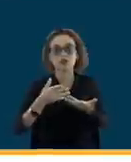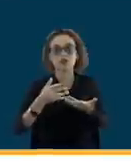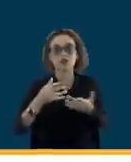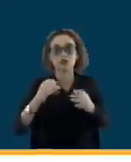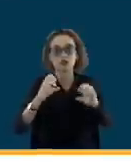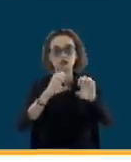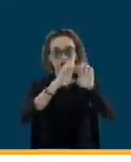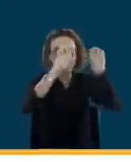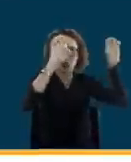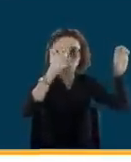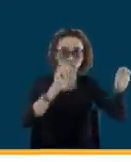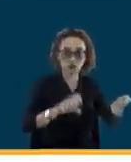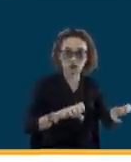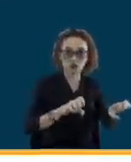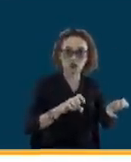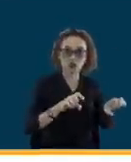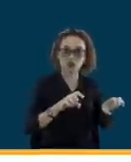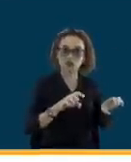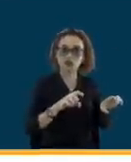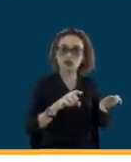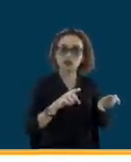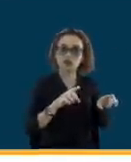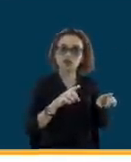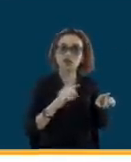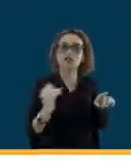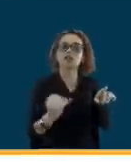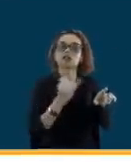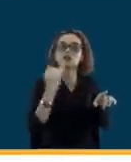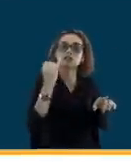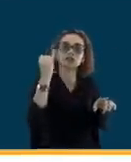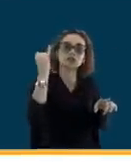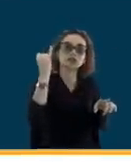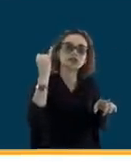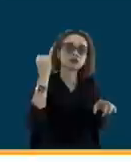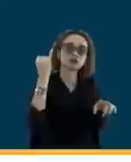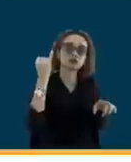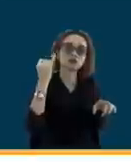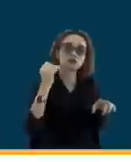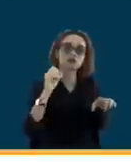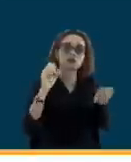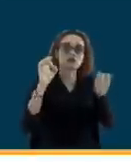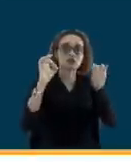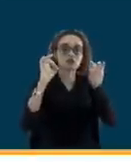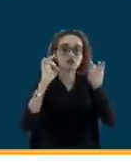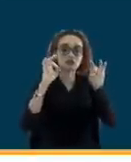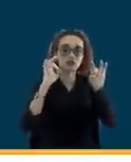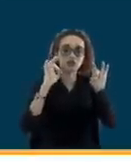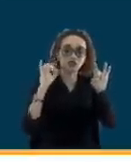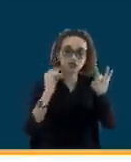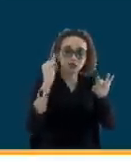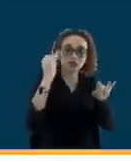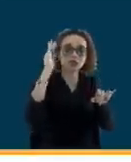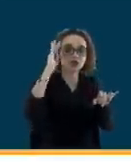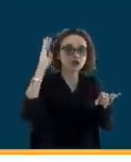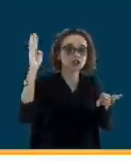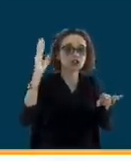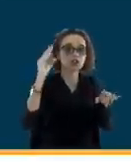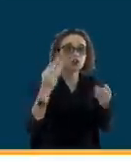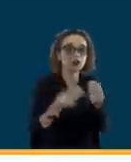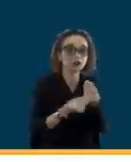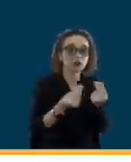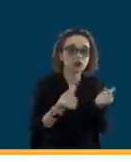reestruturar, repensar a importância, a essencialidade, a essência mesmo